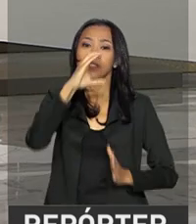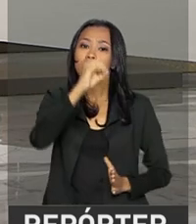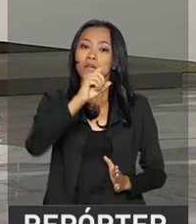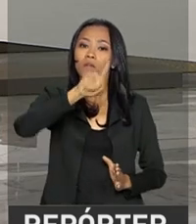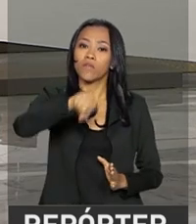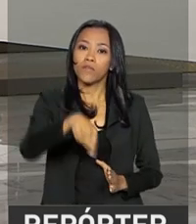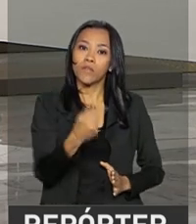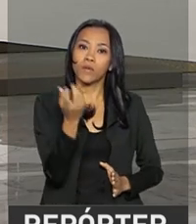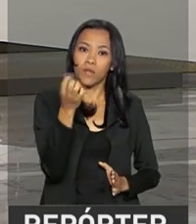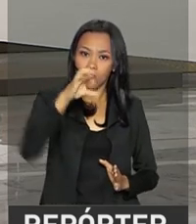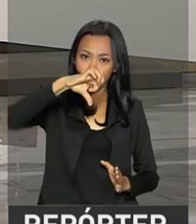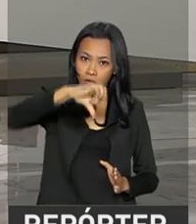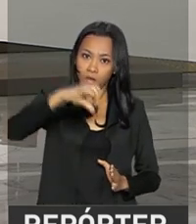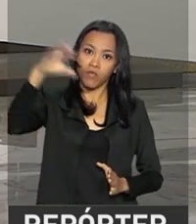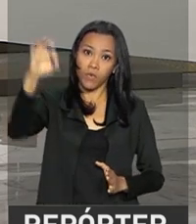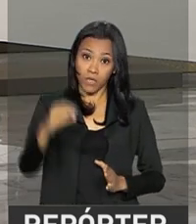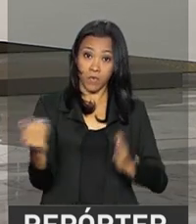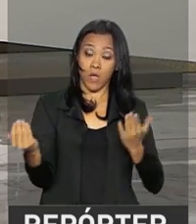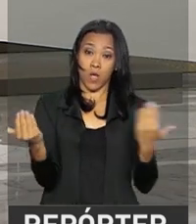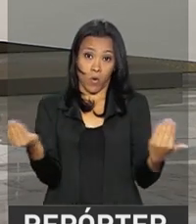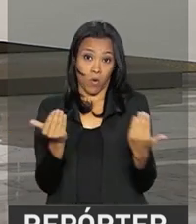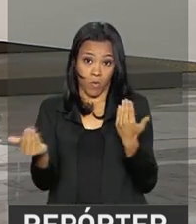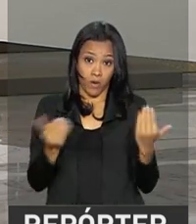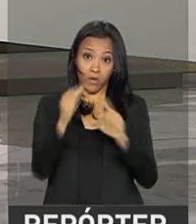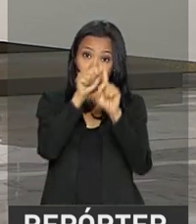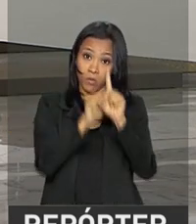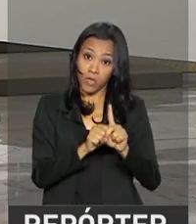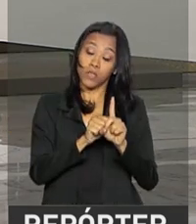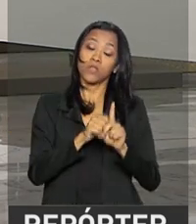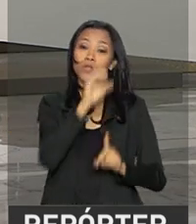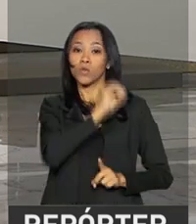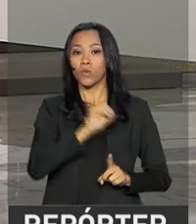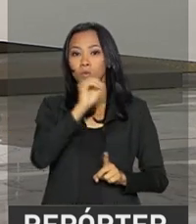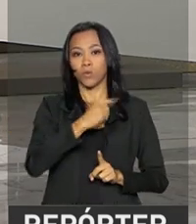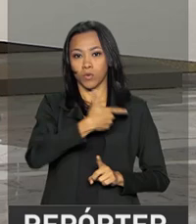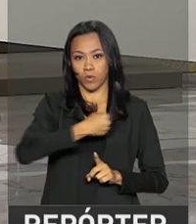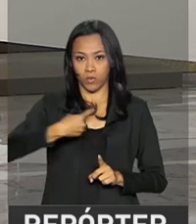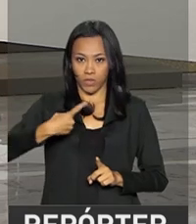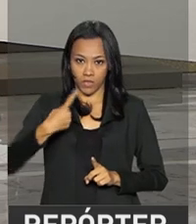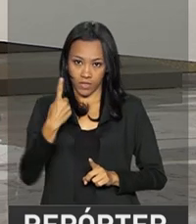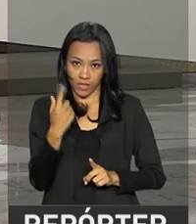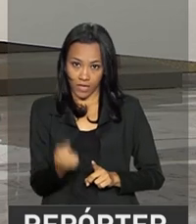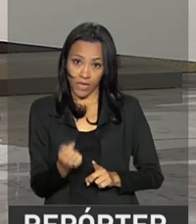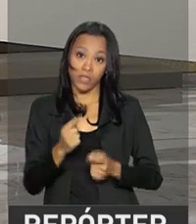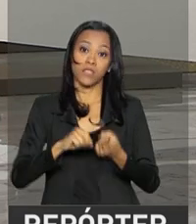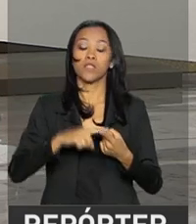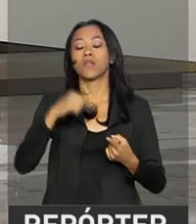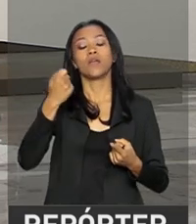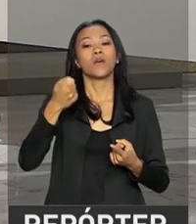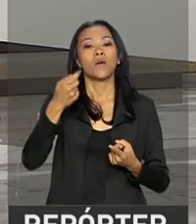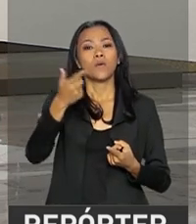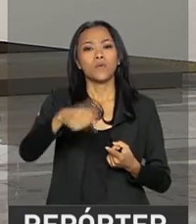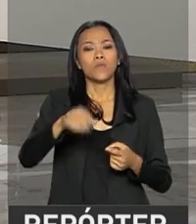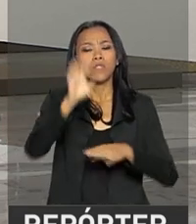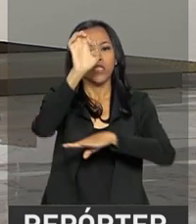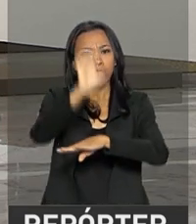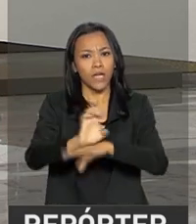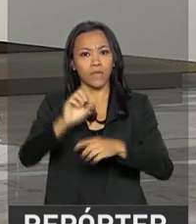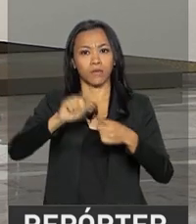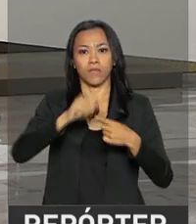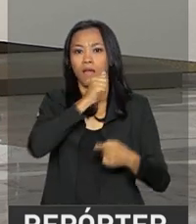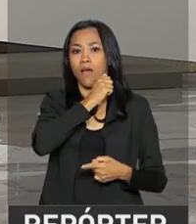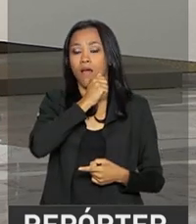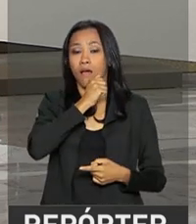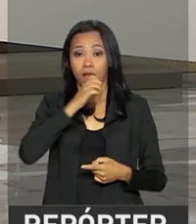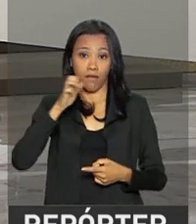em relação a outubro de 2016 7 acre rondônia e mato grosso são os estados onde o